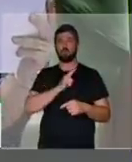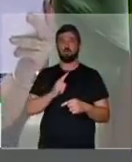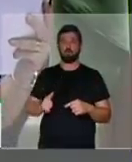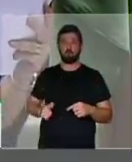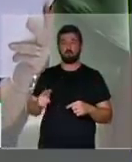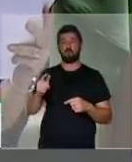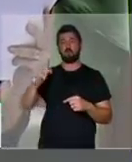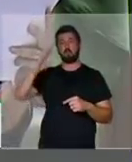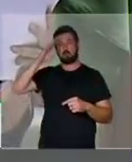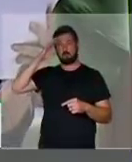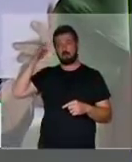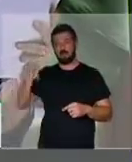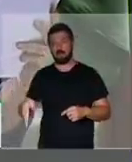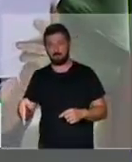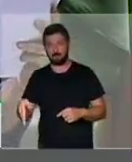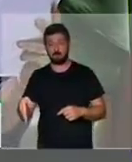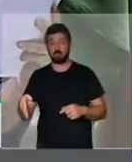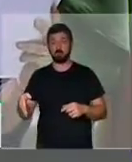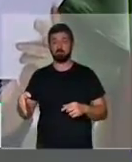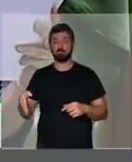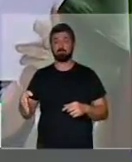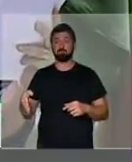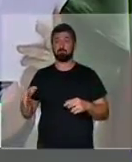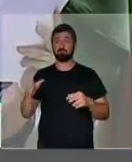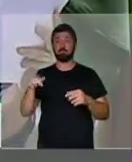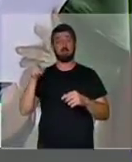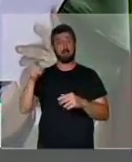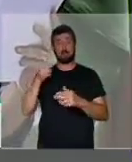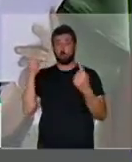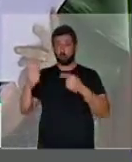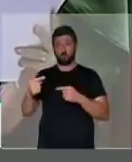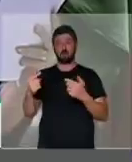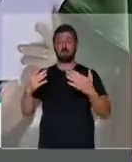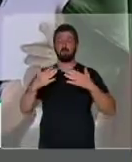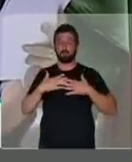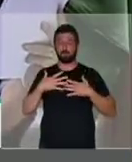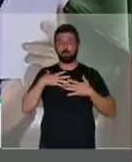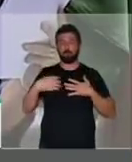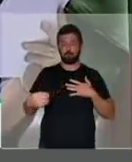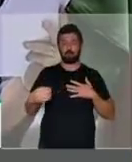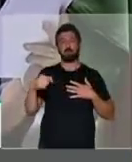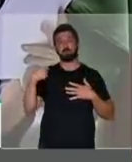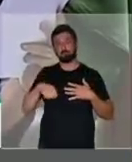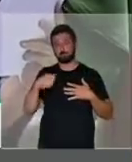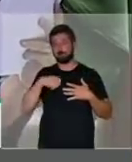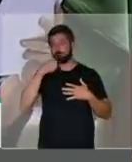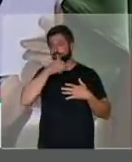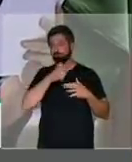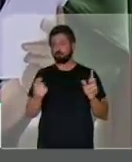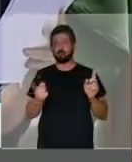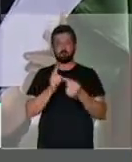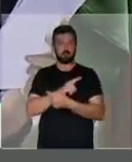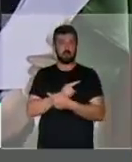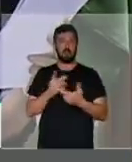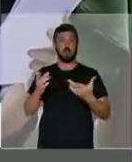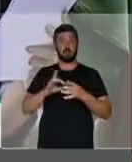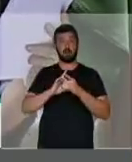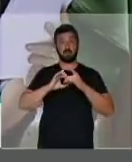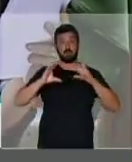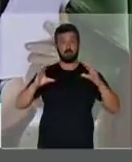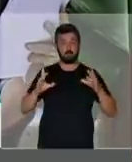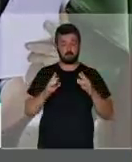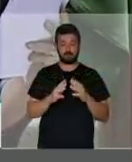pleno regime militar, a mim cabe fazê-lo em momento diferente, sob a égide de um regime